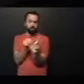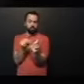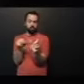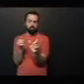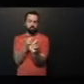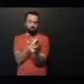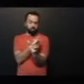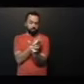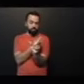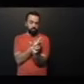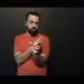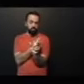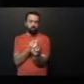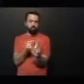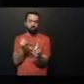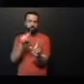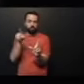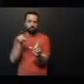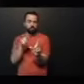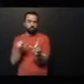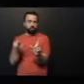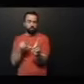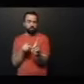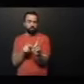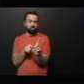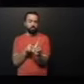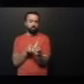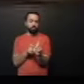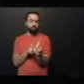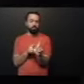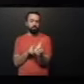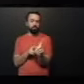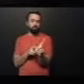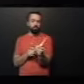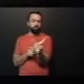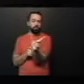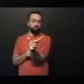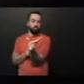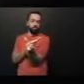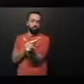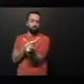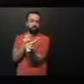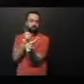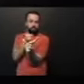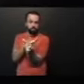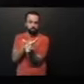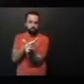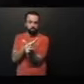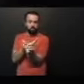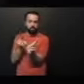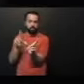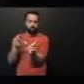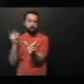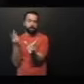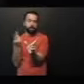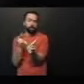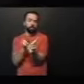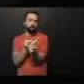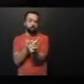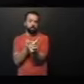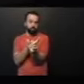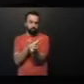exemplo, zangado e zebra. Ela também pode aparecer no meio